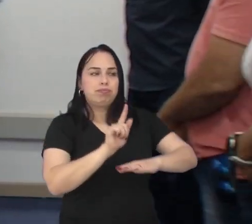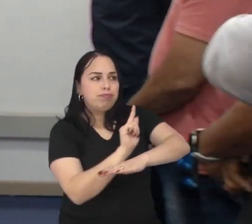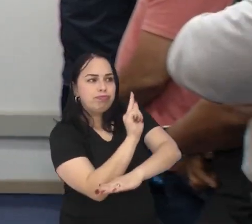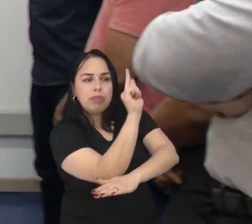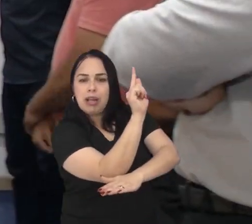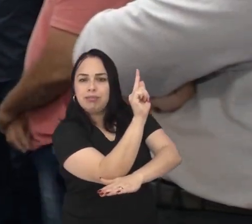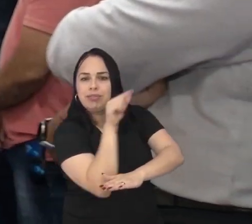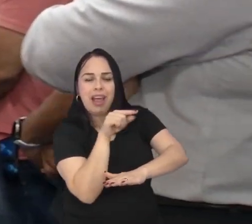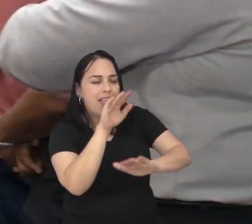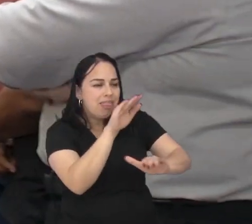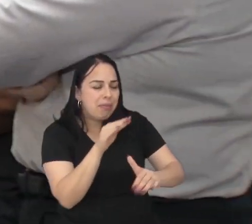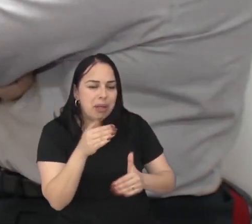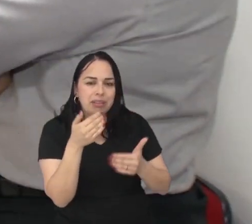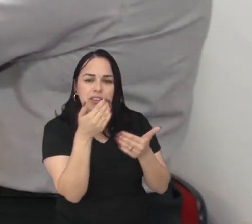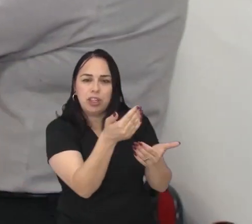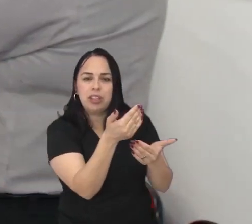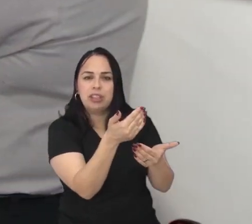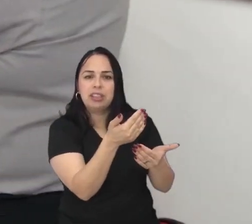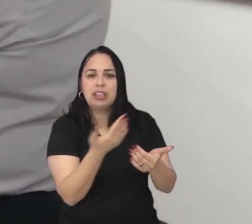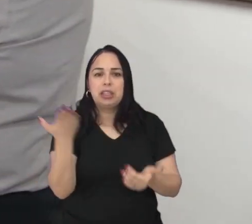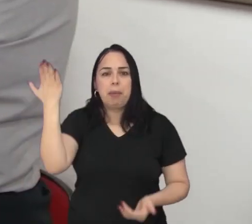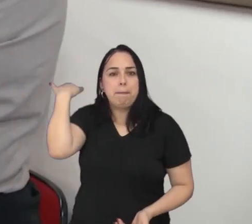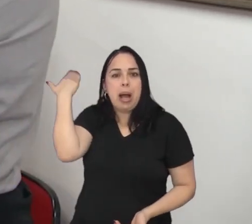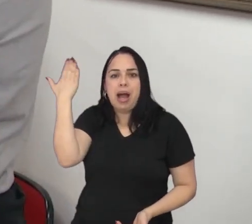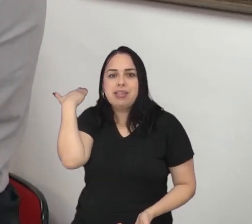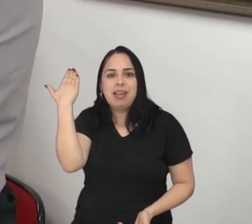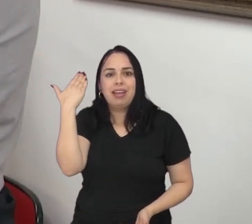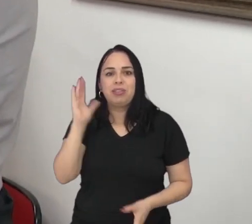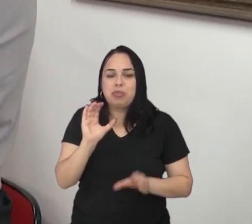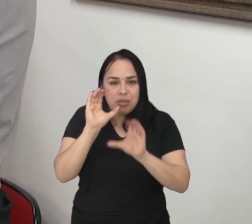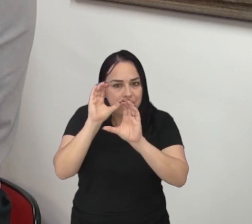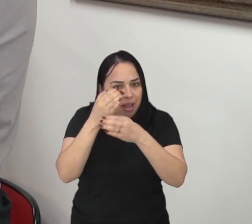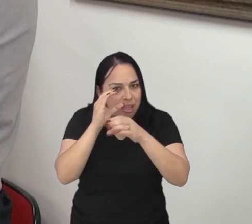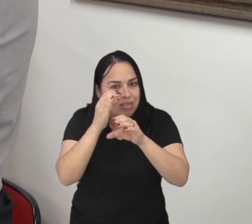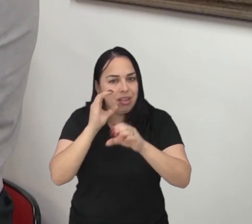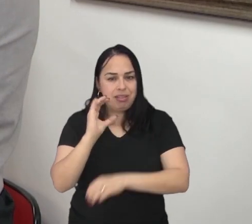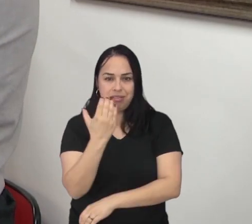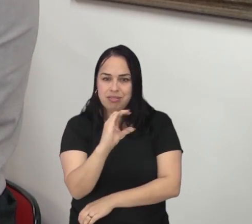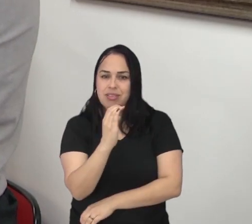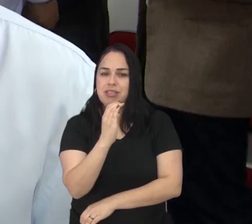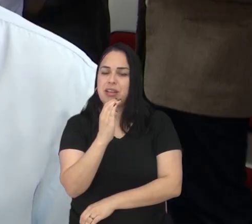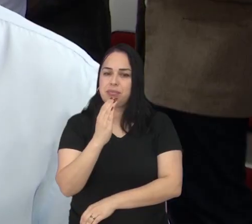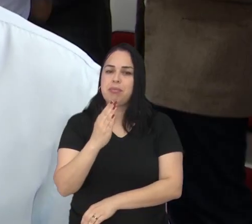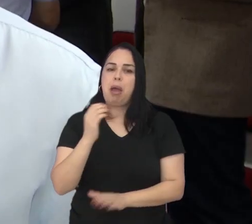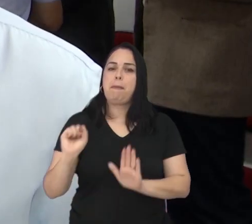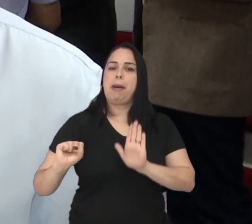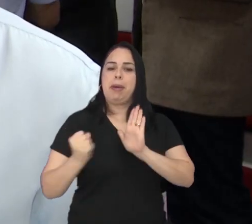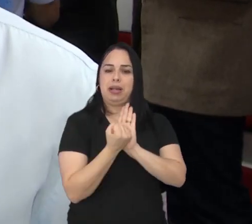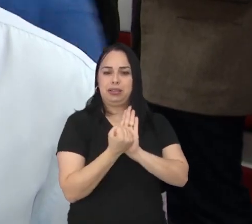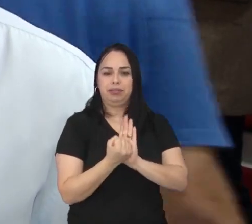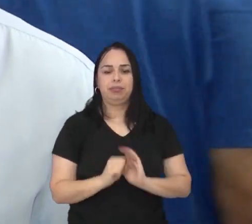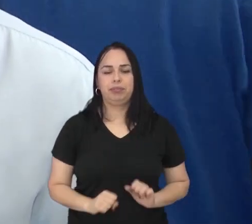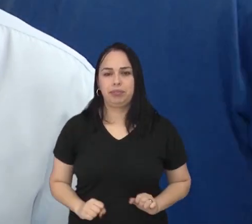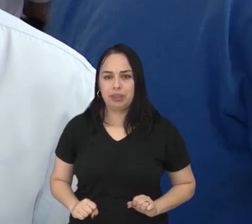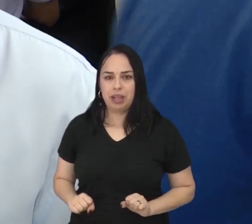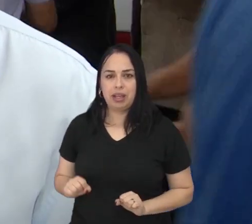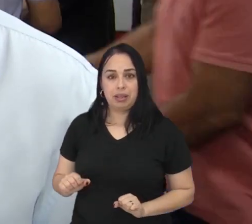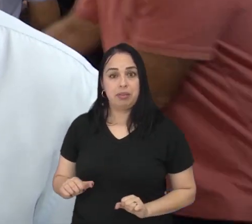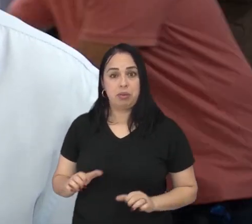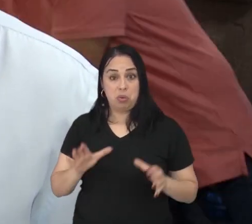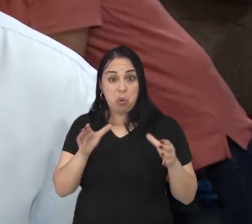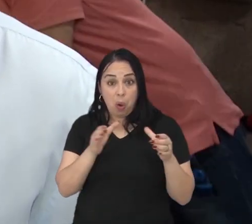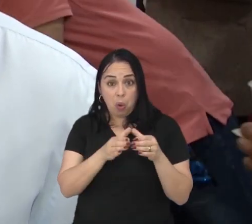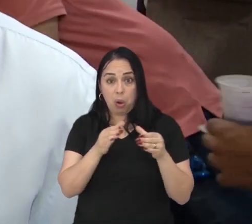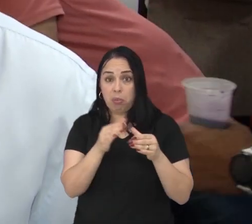faz memória aos heróis que deixaram um legado na história do Programa Espacial Brasileiro. Os heróis de Alcântara, eles são heróis